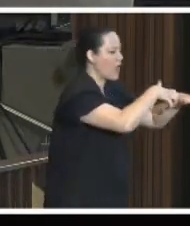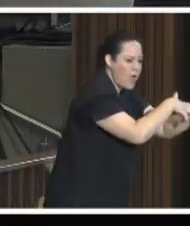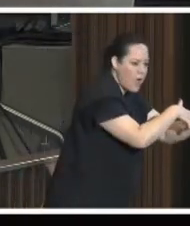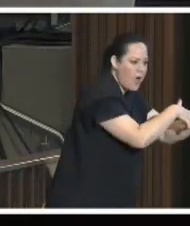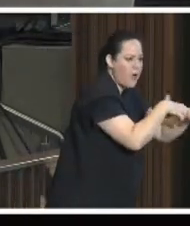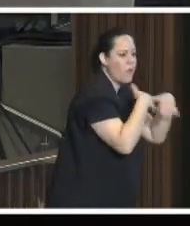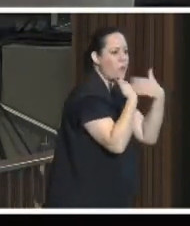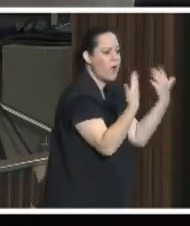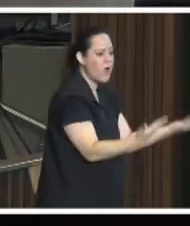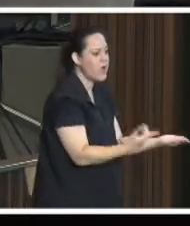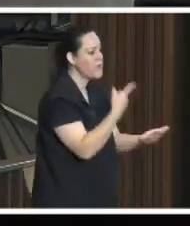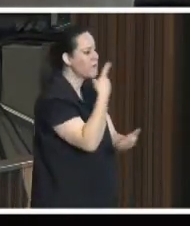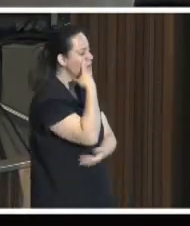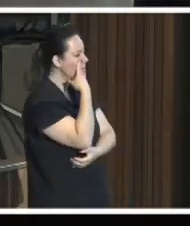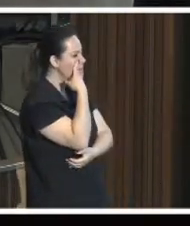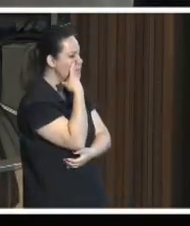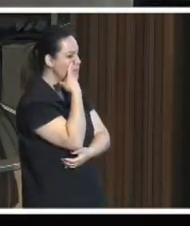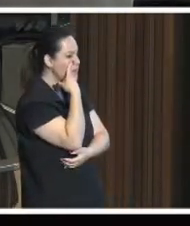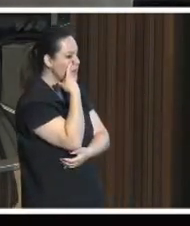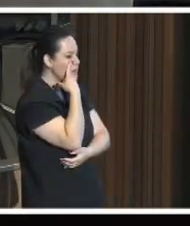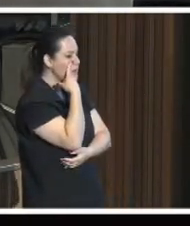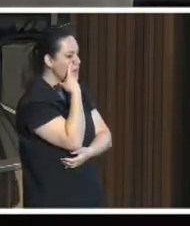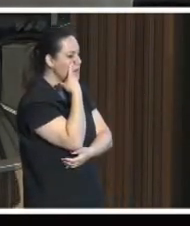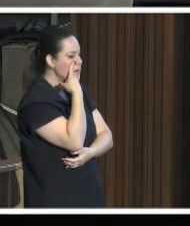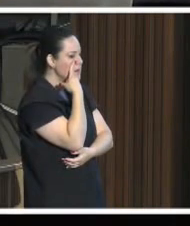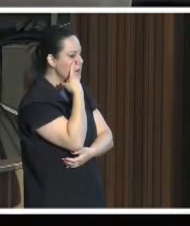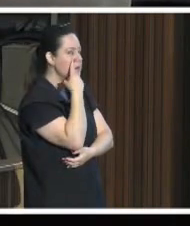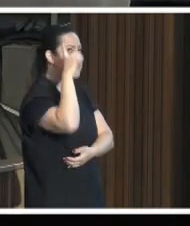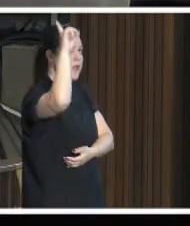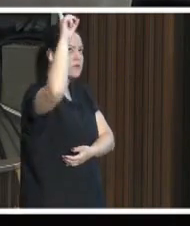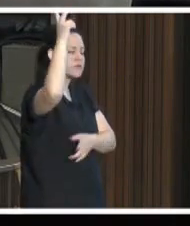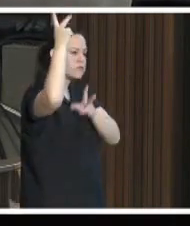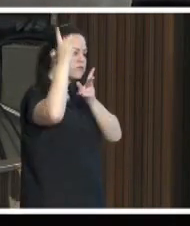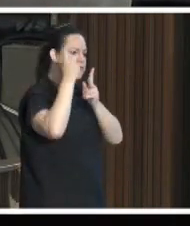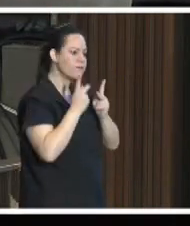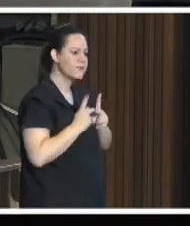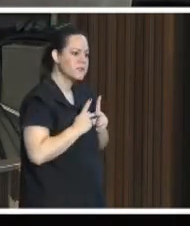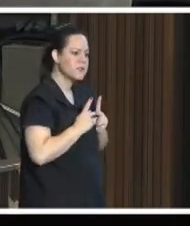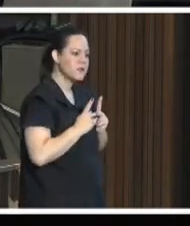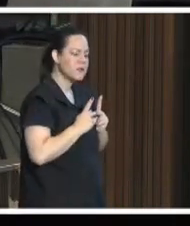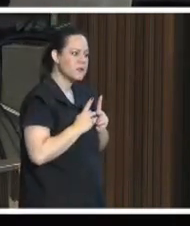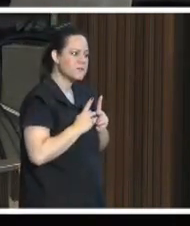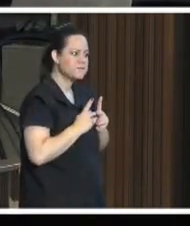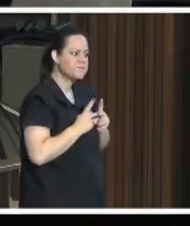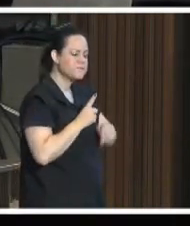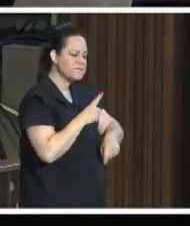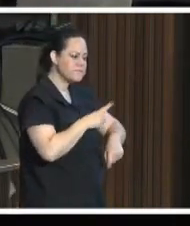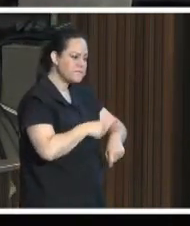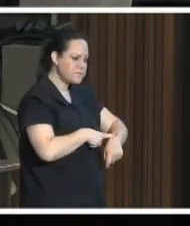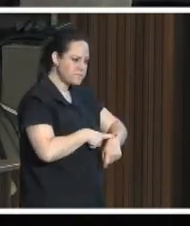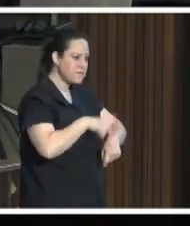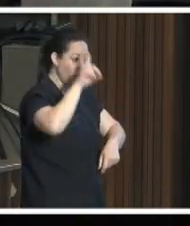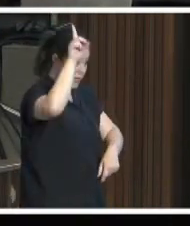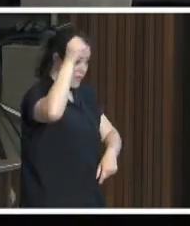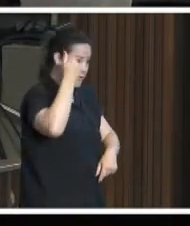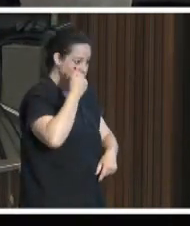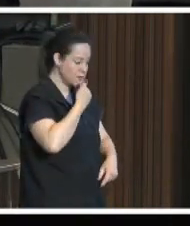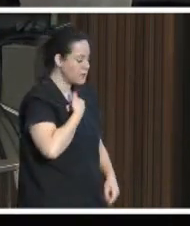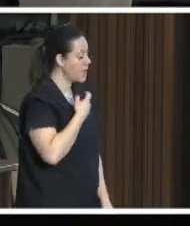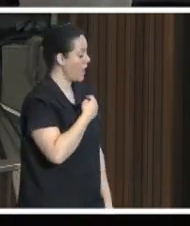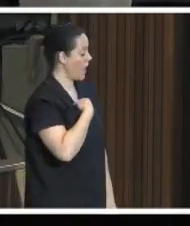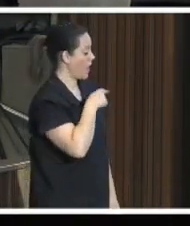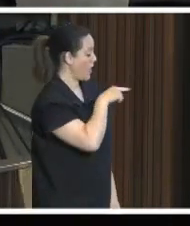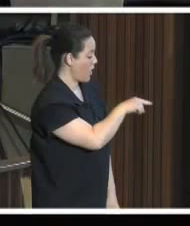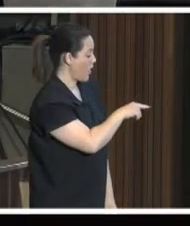acidente acontecendo, eu fui visitado por Deus. E naquela hora ele falou: eu vou